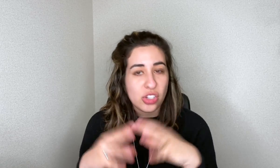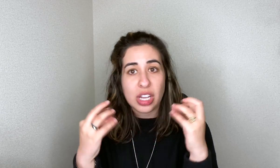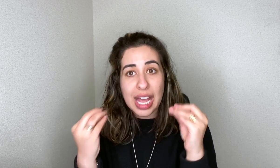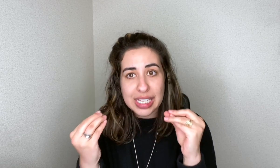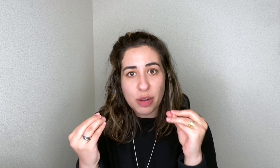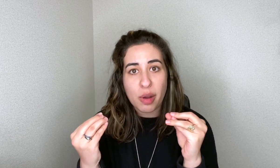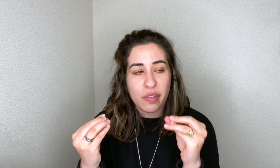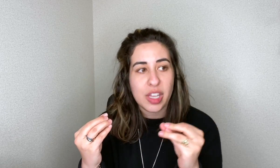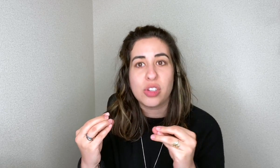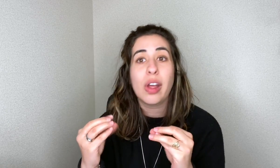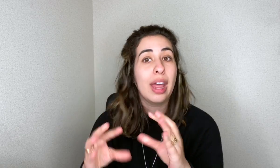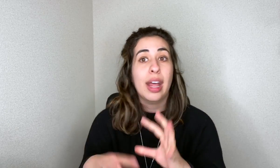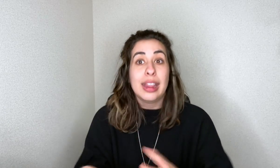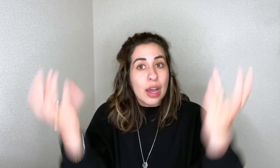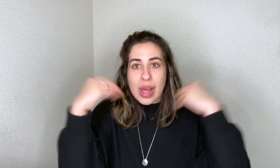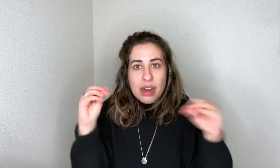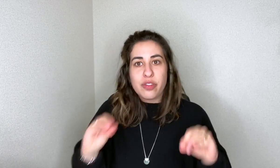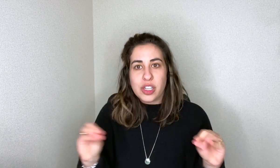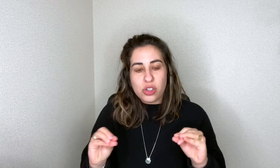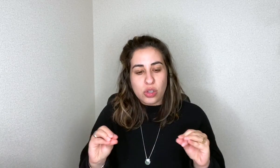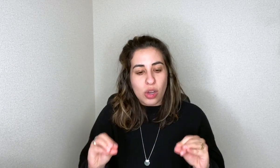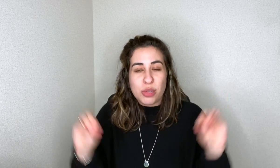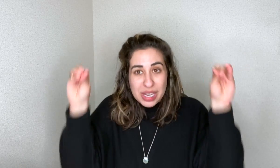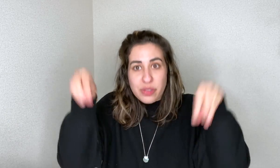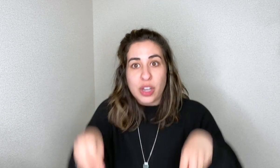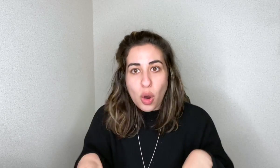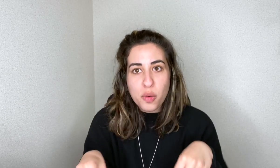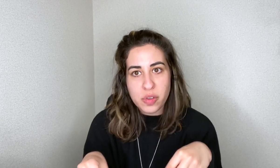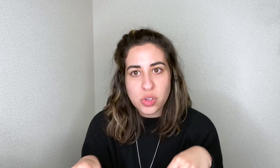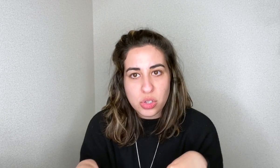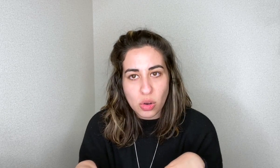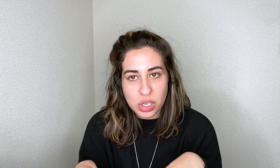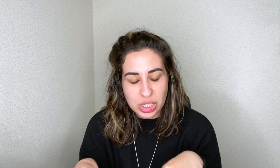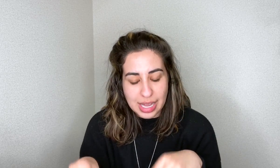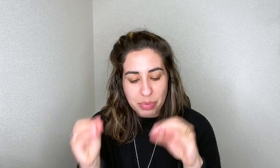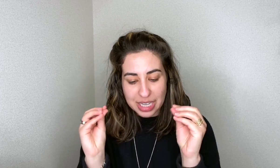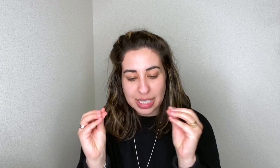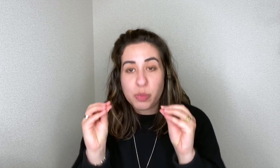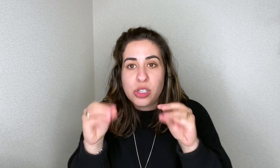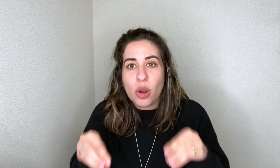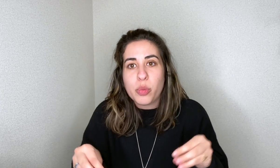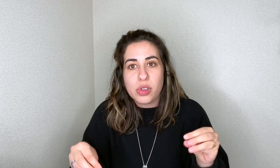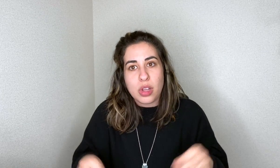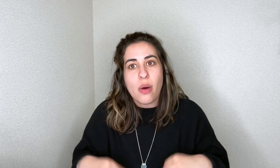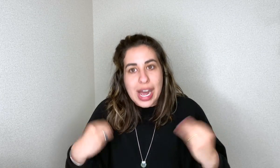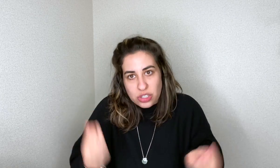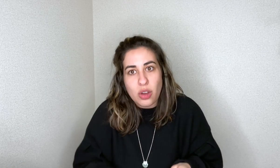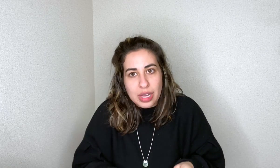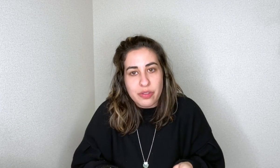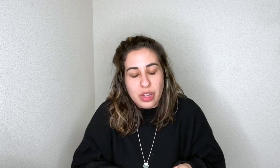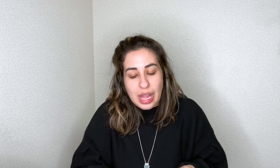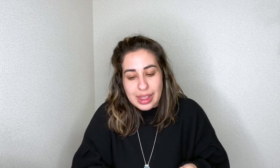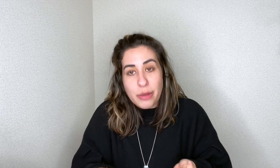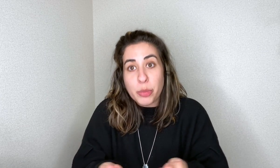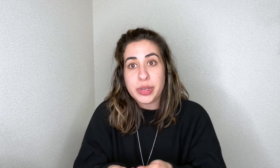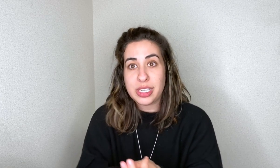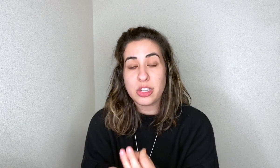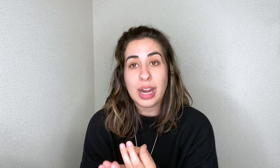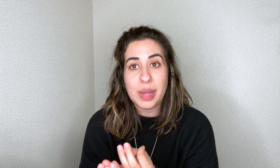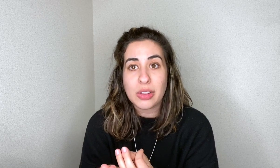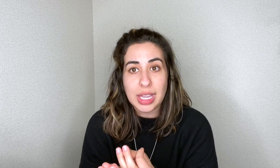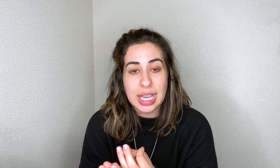nacional. Gente, esse era o meu vídeo. Não era o vídeo de hoje, mas virou o vídeo de hoje, tá? Porque vocês pediram muito e eu acho que eu devo dar o